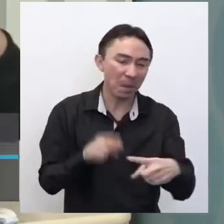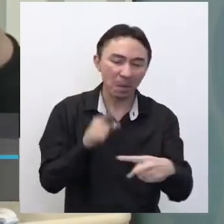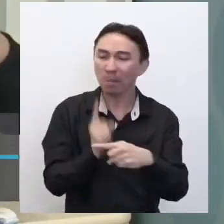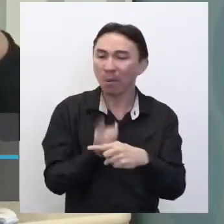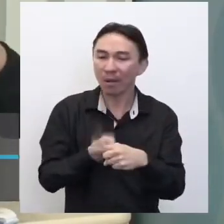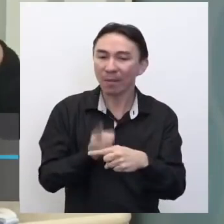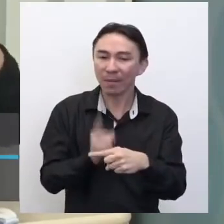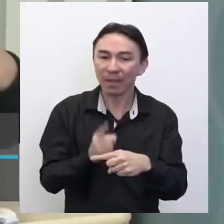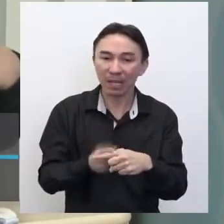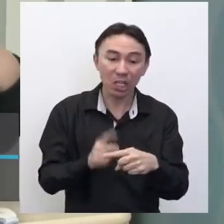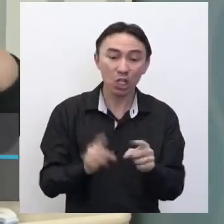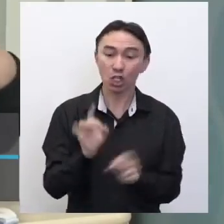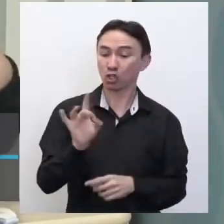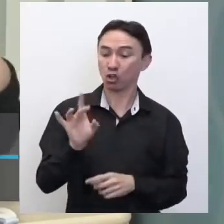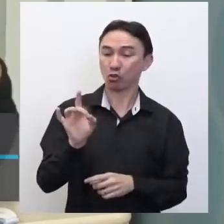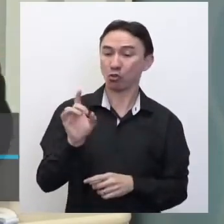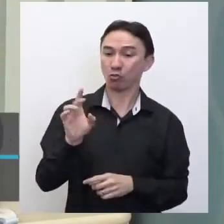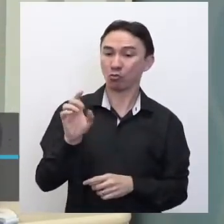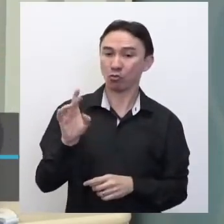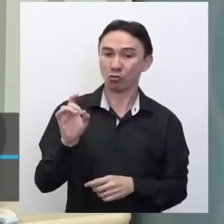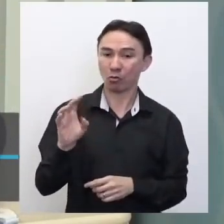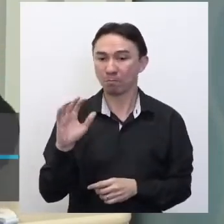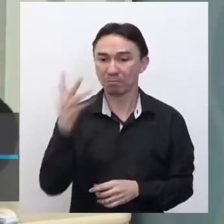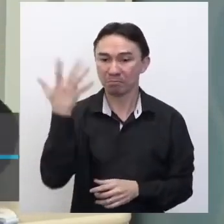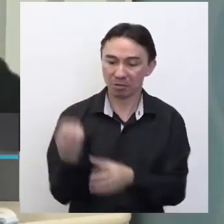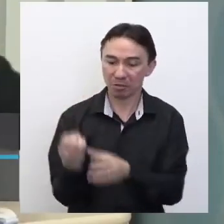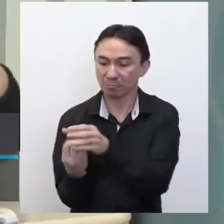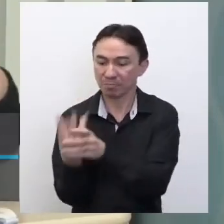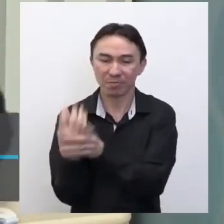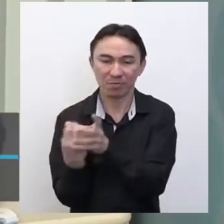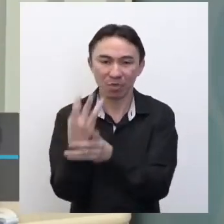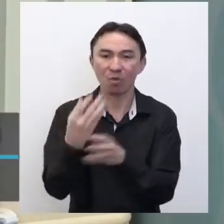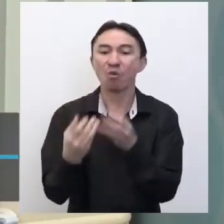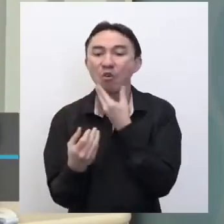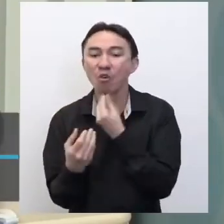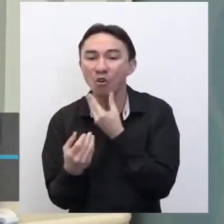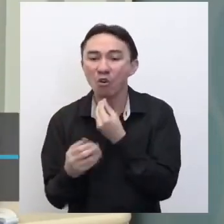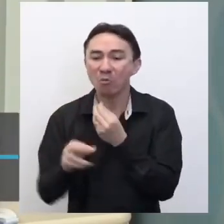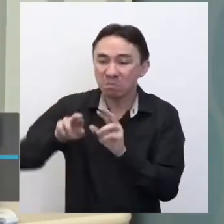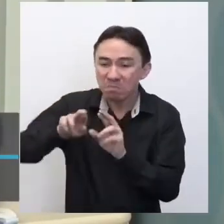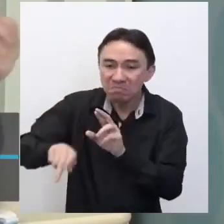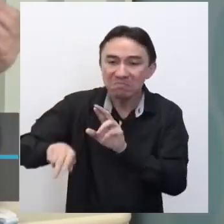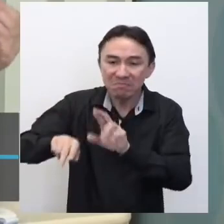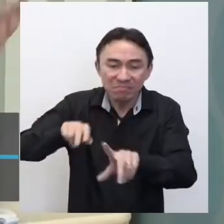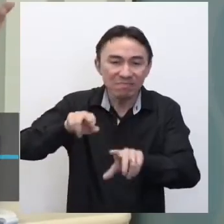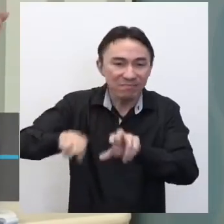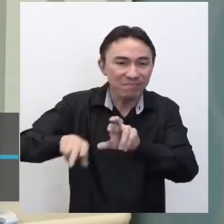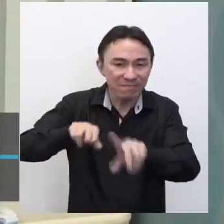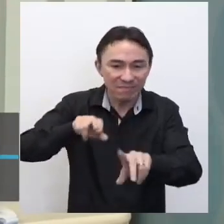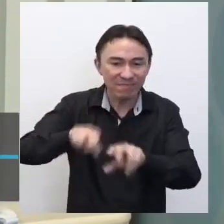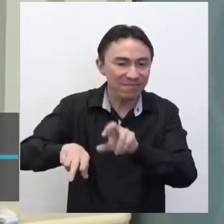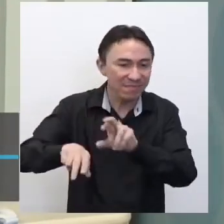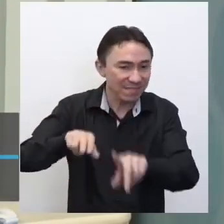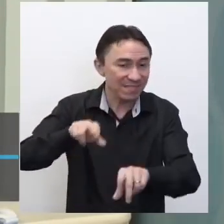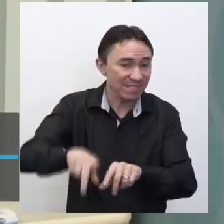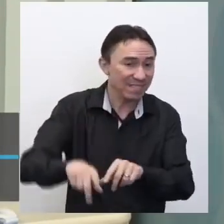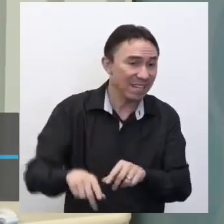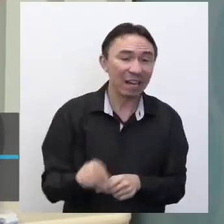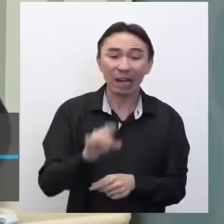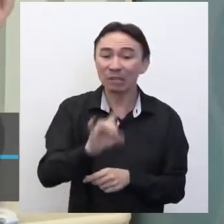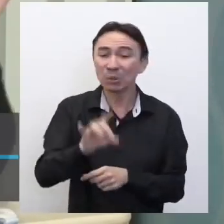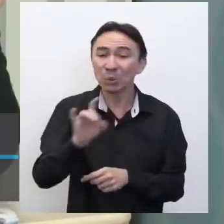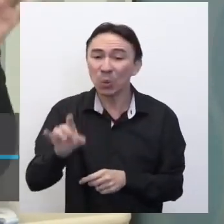homens, cada um à sua maneira, cada um com a sua alma, e a estas almas correspondendo algumas